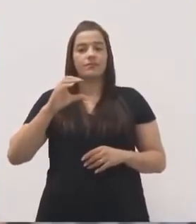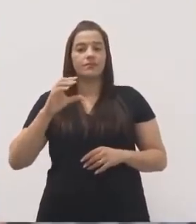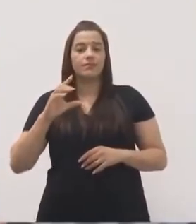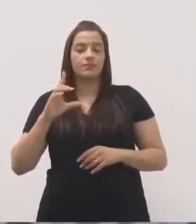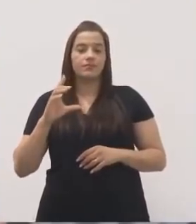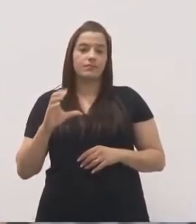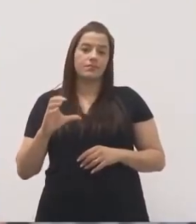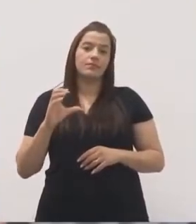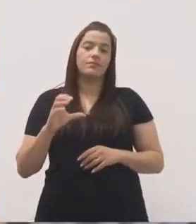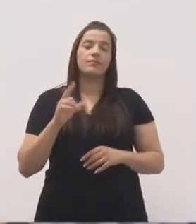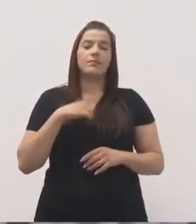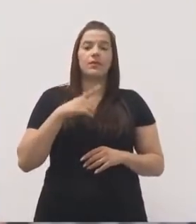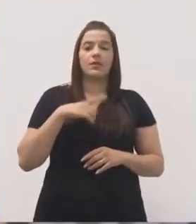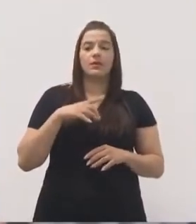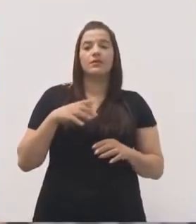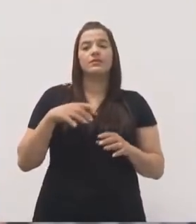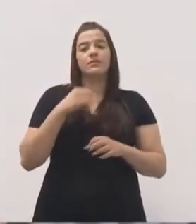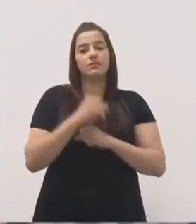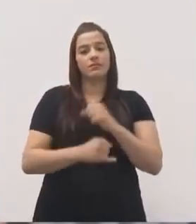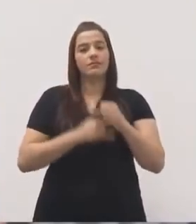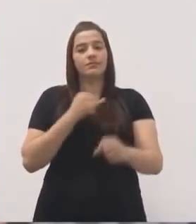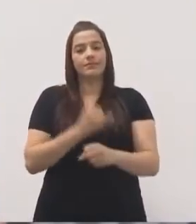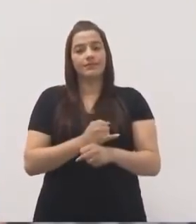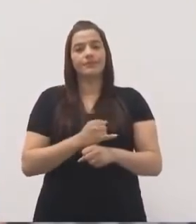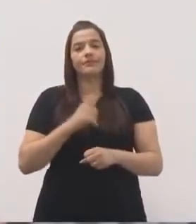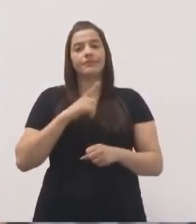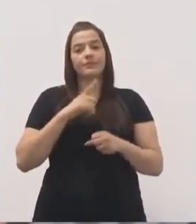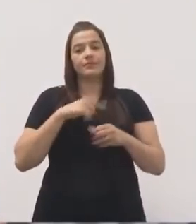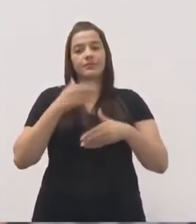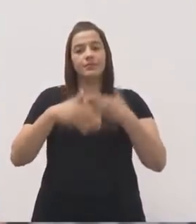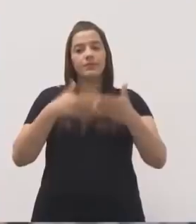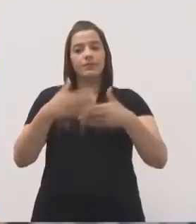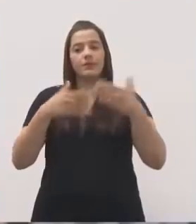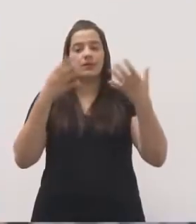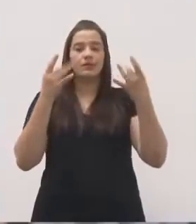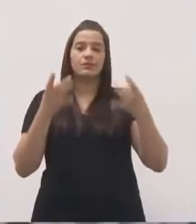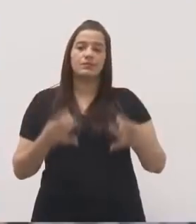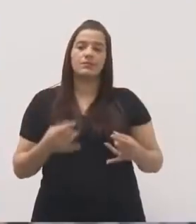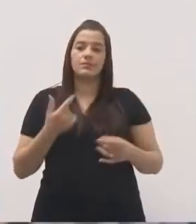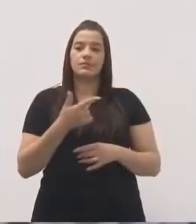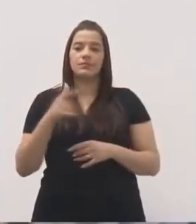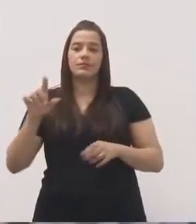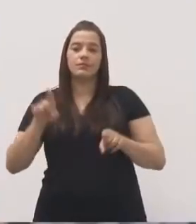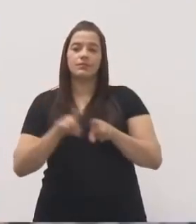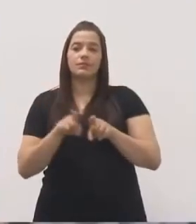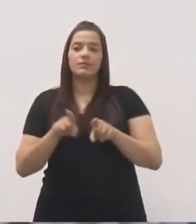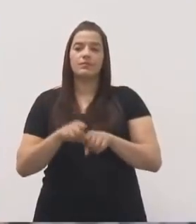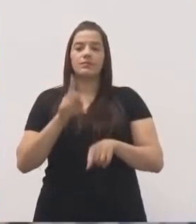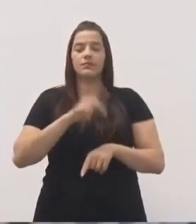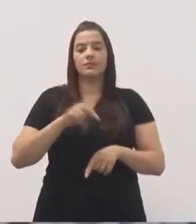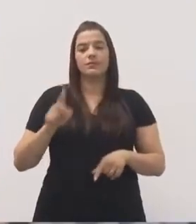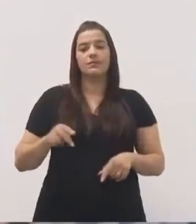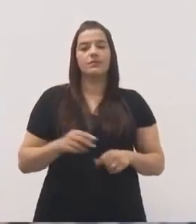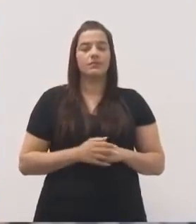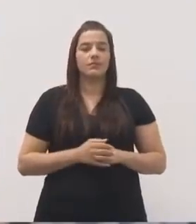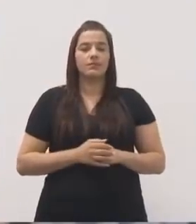de polo, tá bom? E aí ela vai se destrinchando para os professores aplicadores, tá bom?